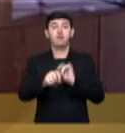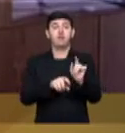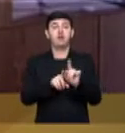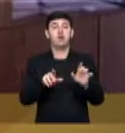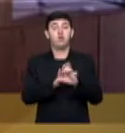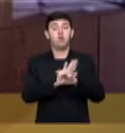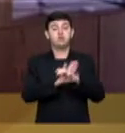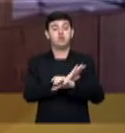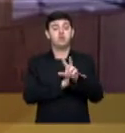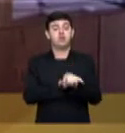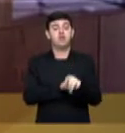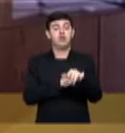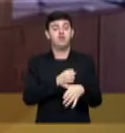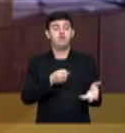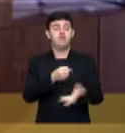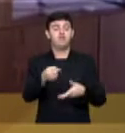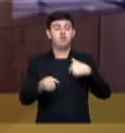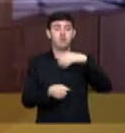preceito